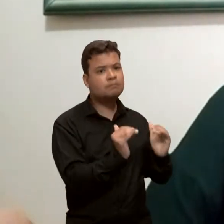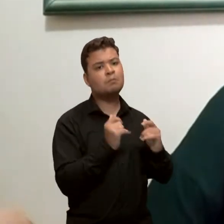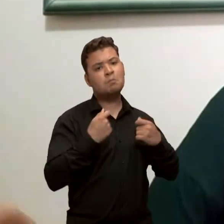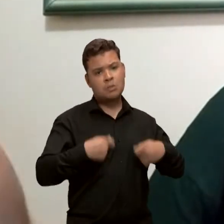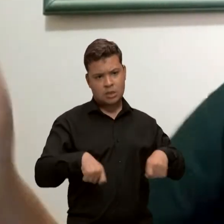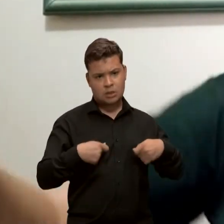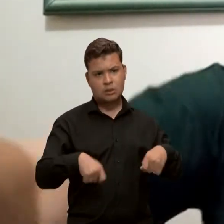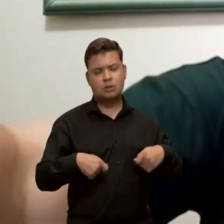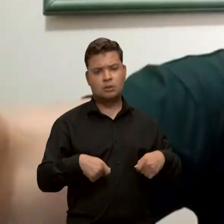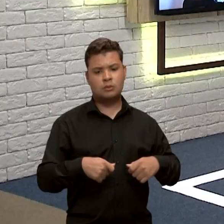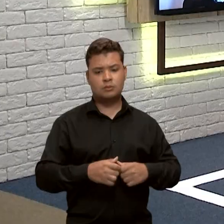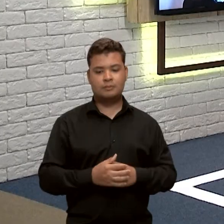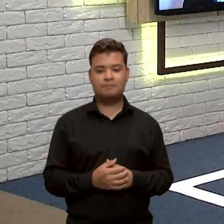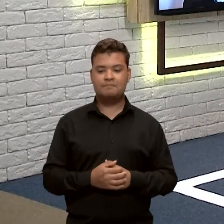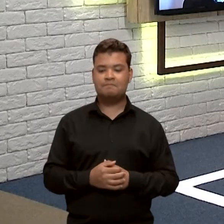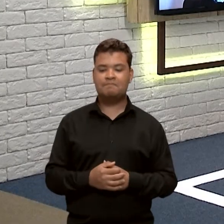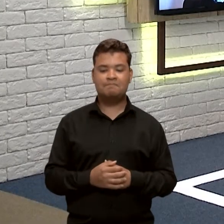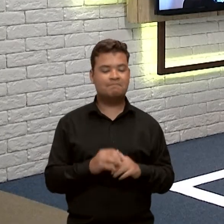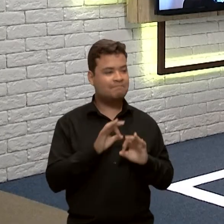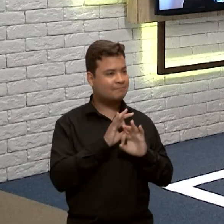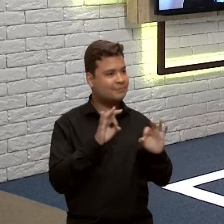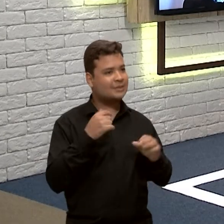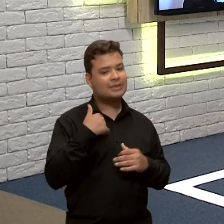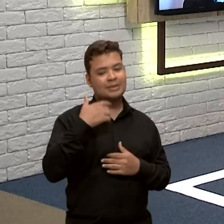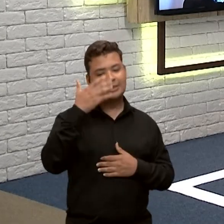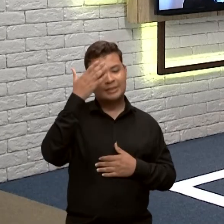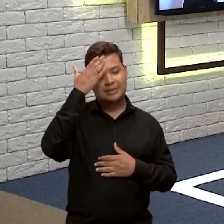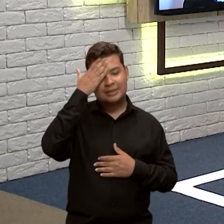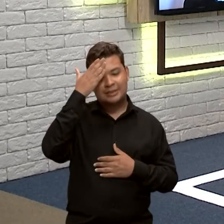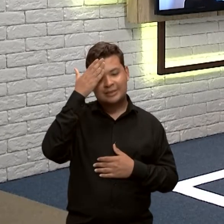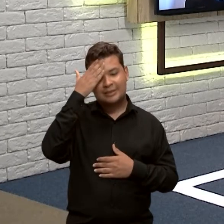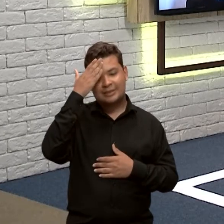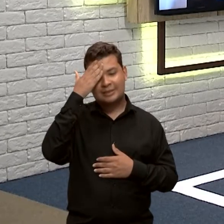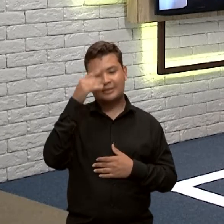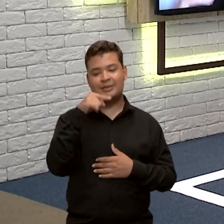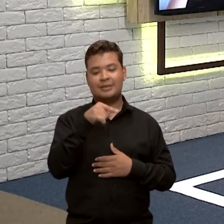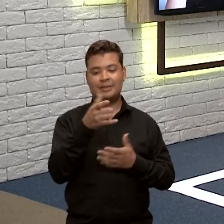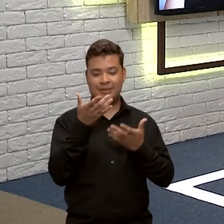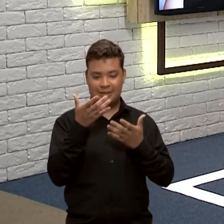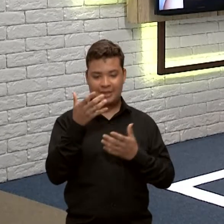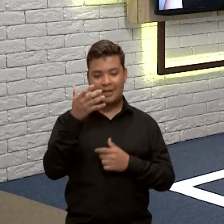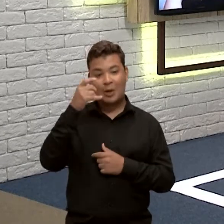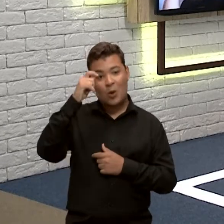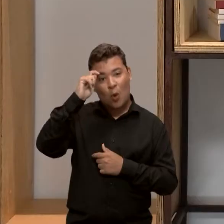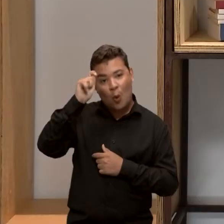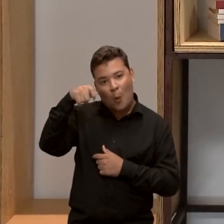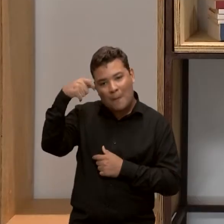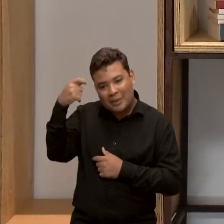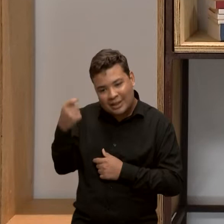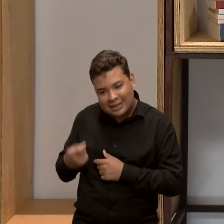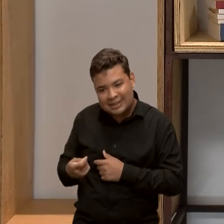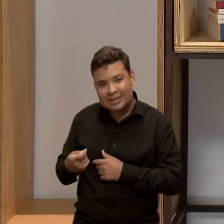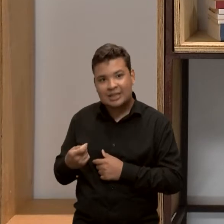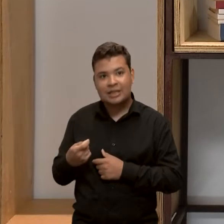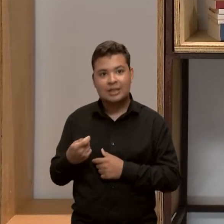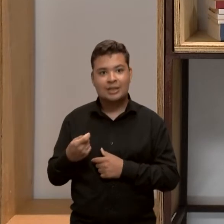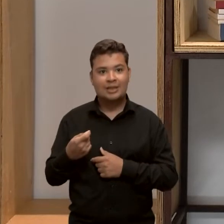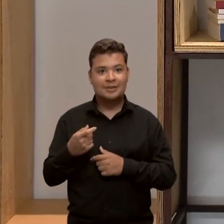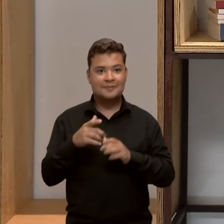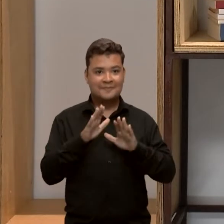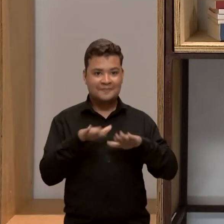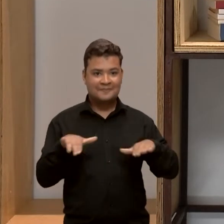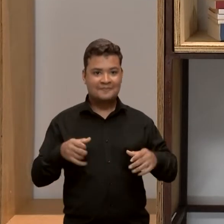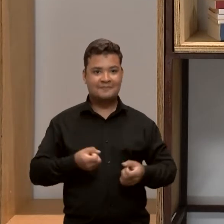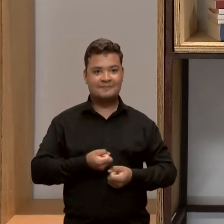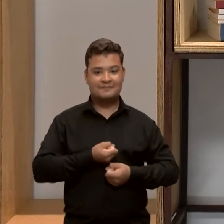lugar. Sei que vocês querem finalizar esse programa fazendo uma homenagem, né, às crianças, recitando um poema. Então, vou